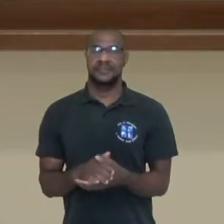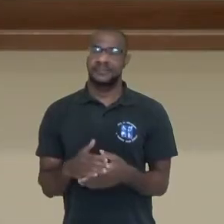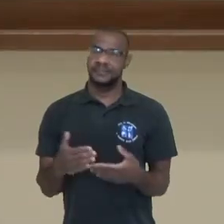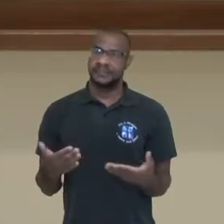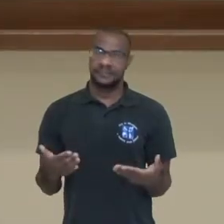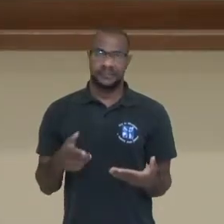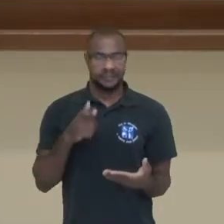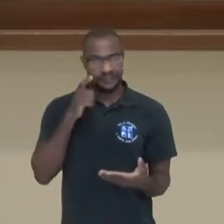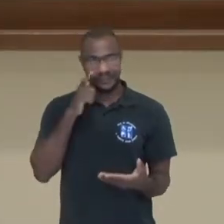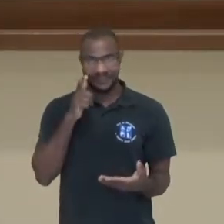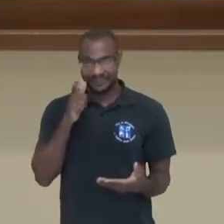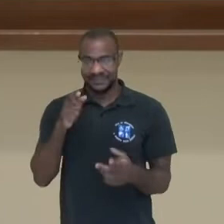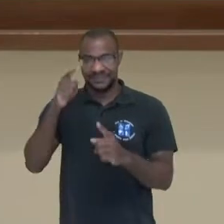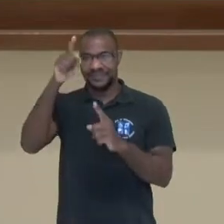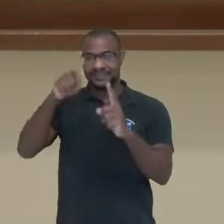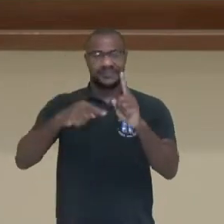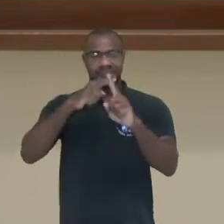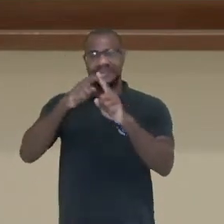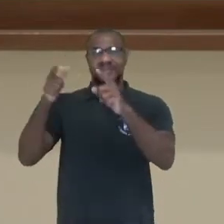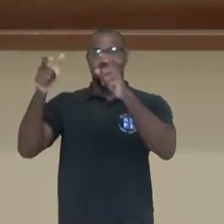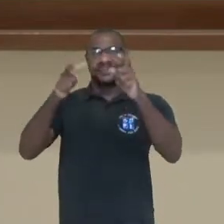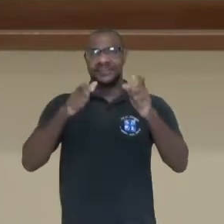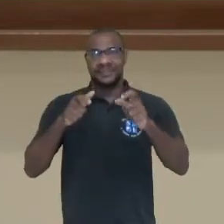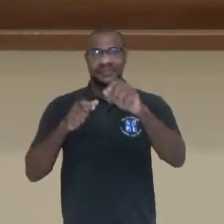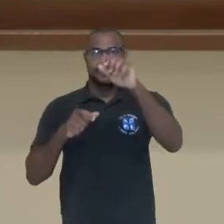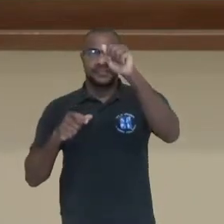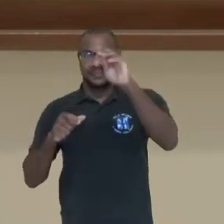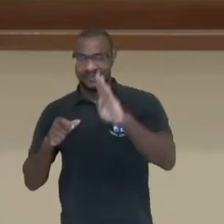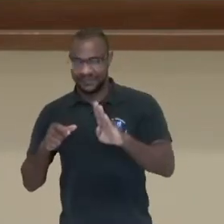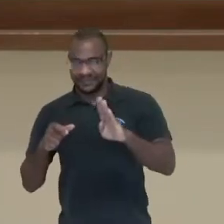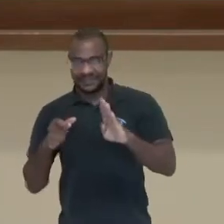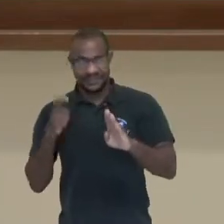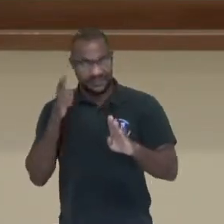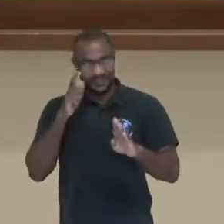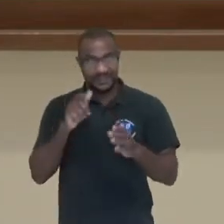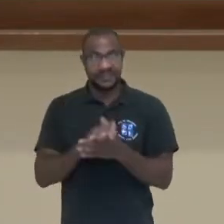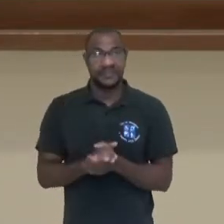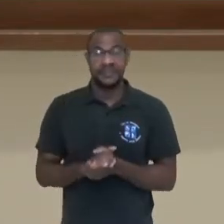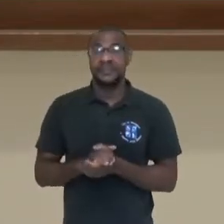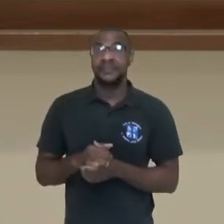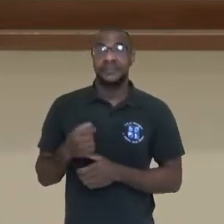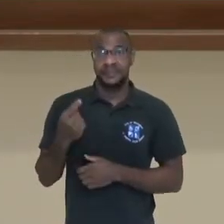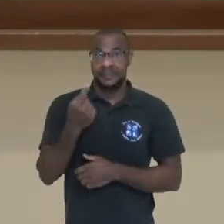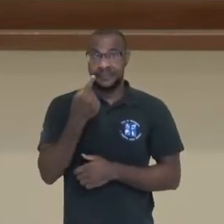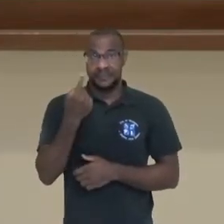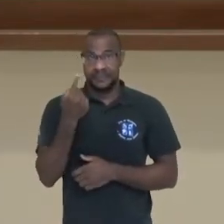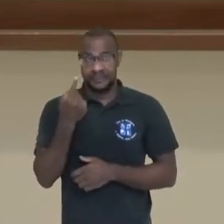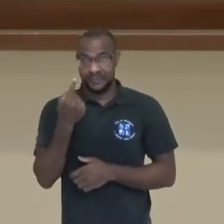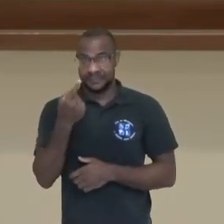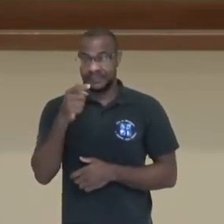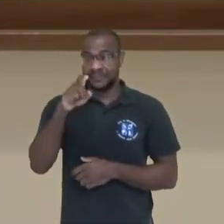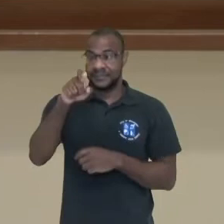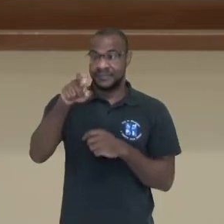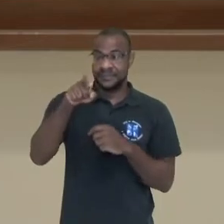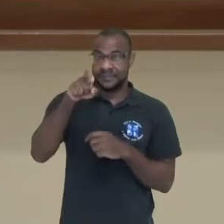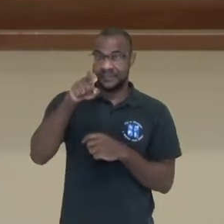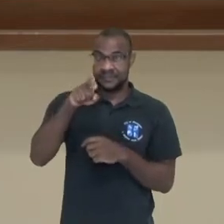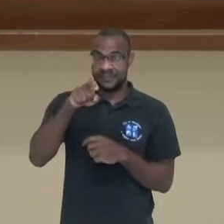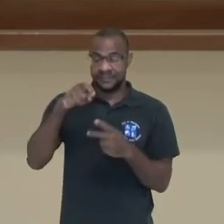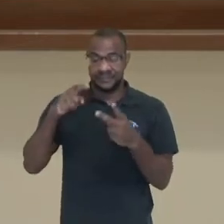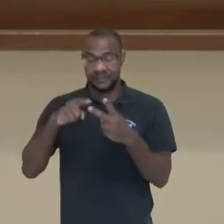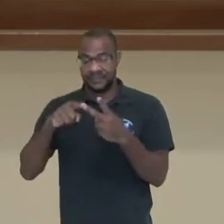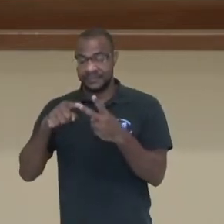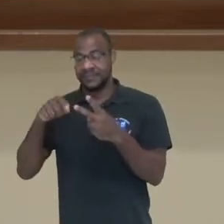daí, conseguiu localizar? A única coisa que a gente precisa lembrar é que a primeira coordenada é para x e a segunda é para y. Se